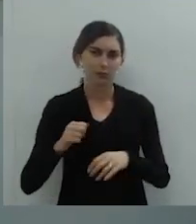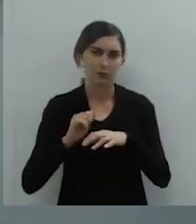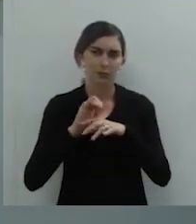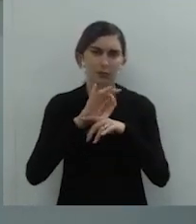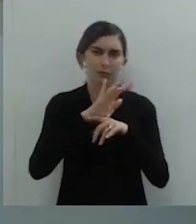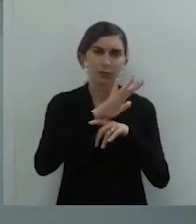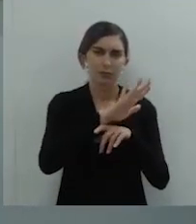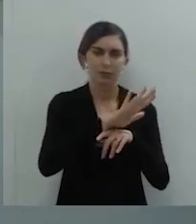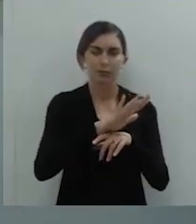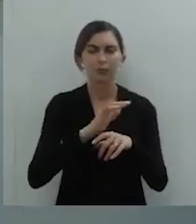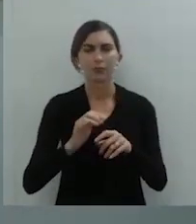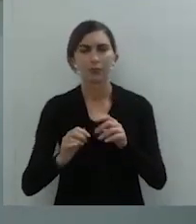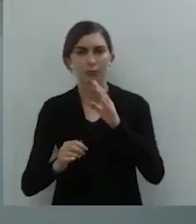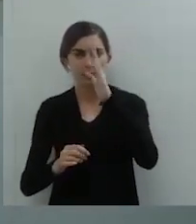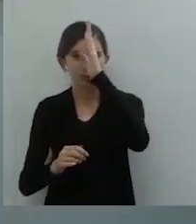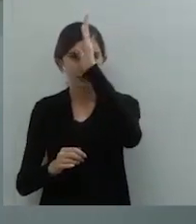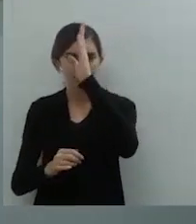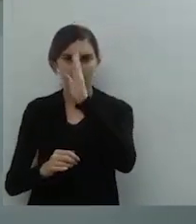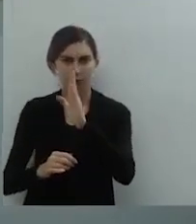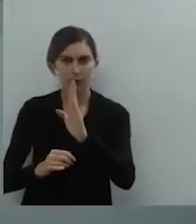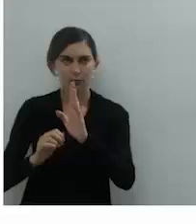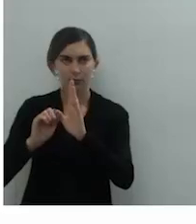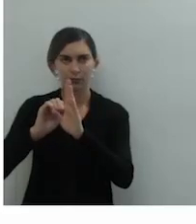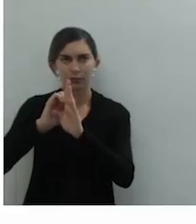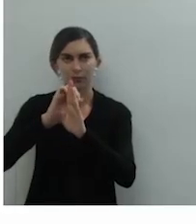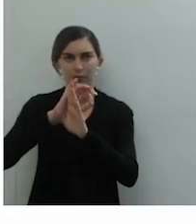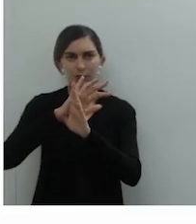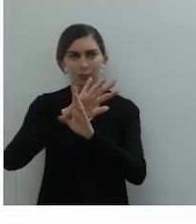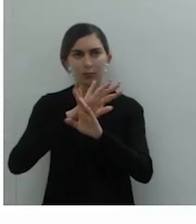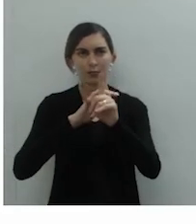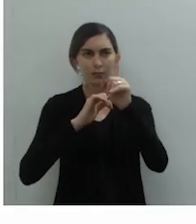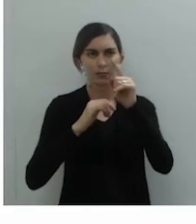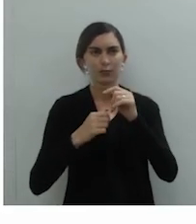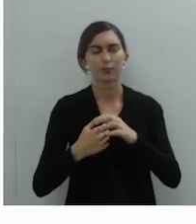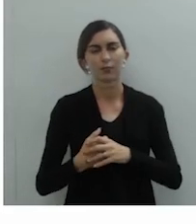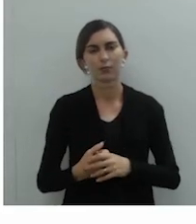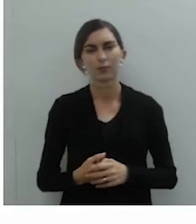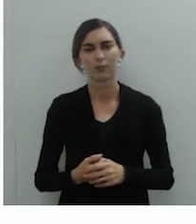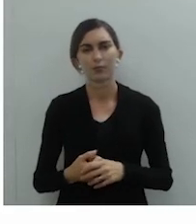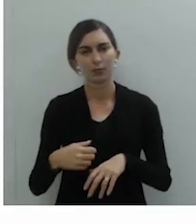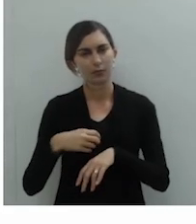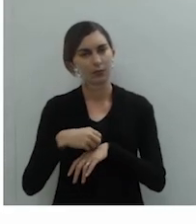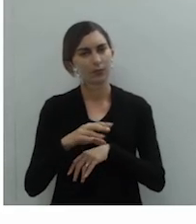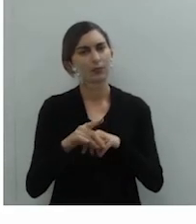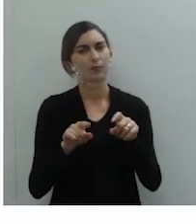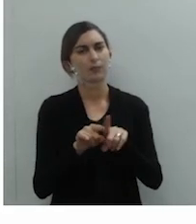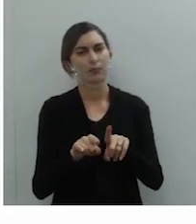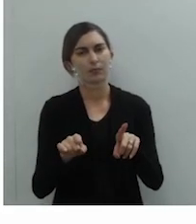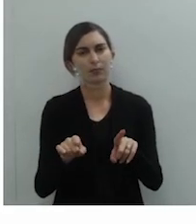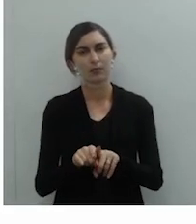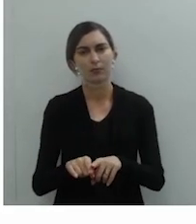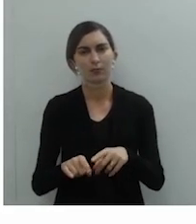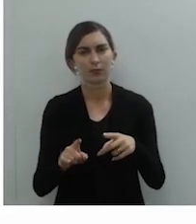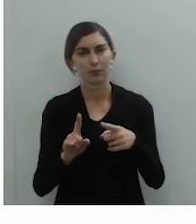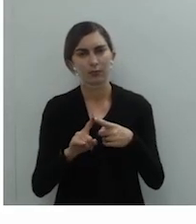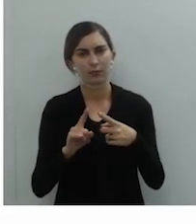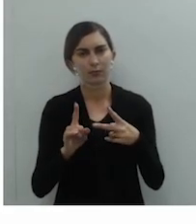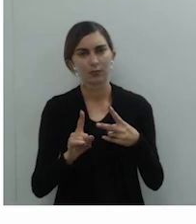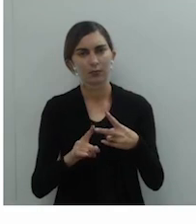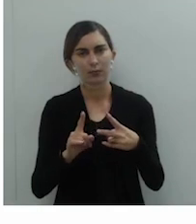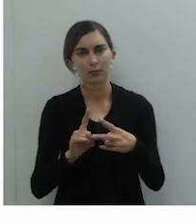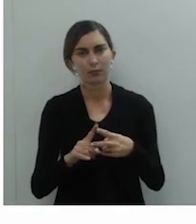trago, nessa próxima imagem, eu trago também dois movimentos